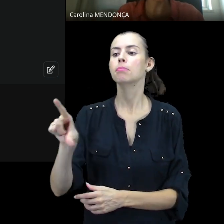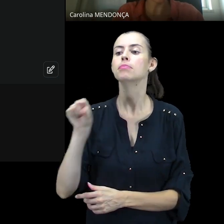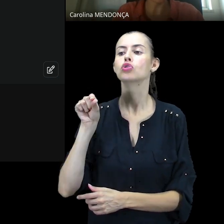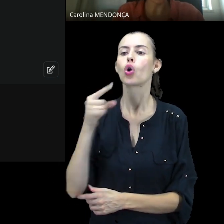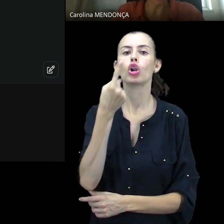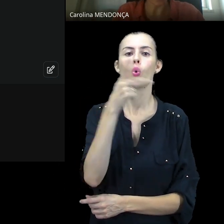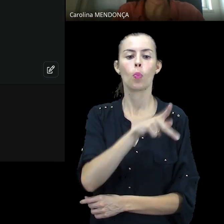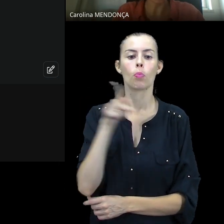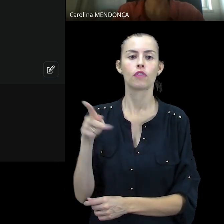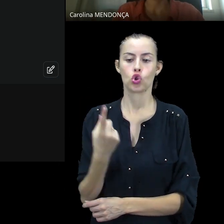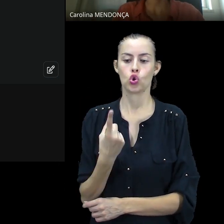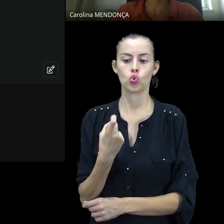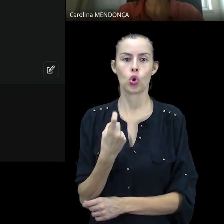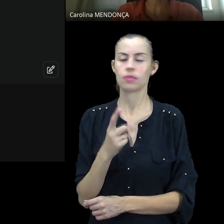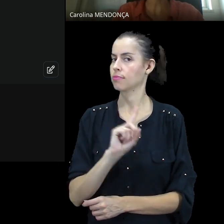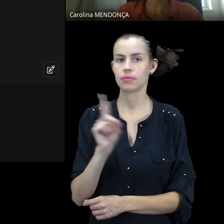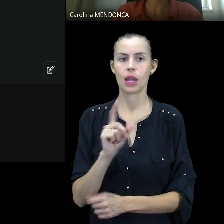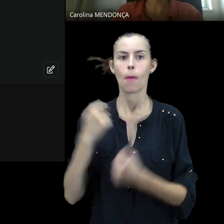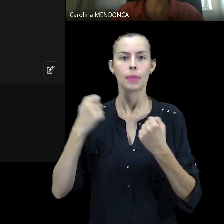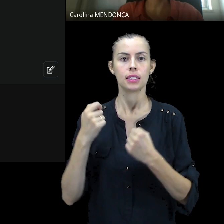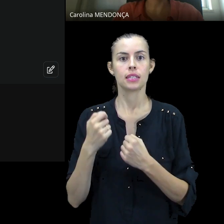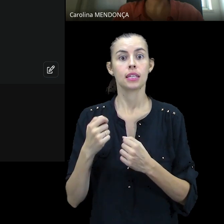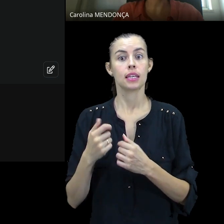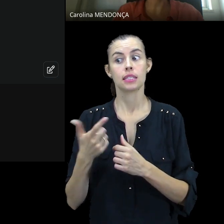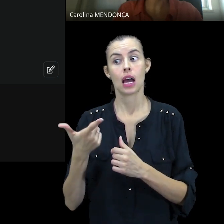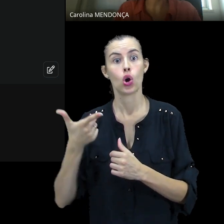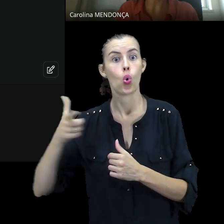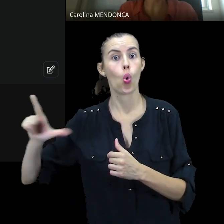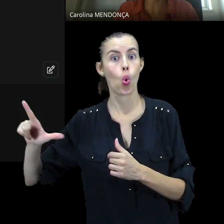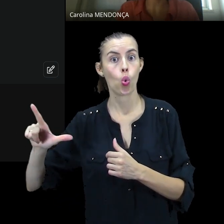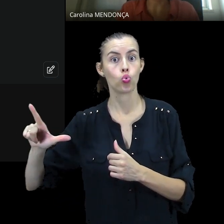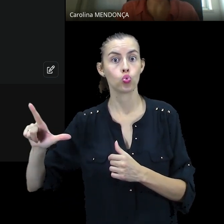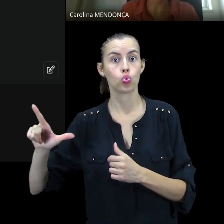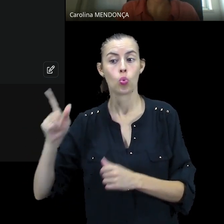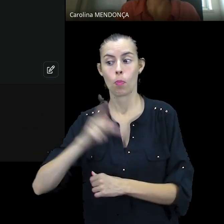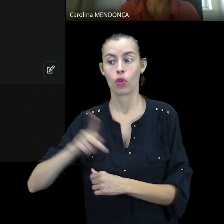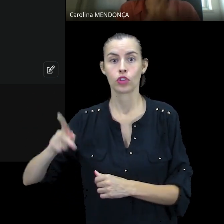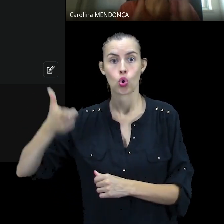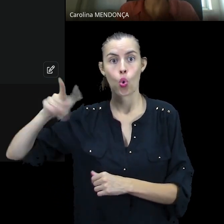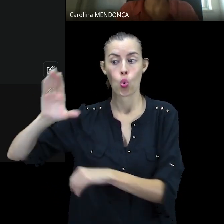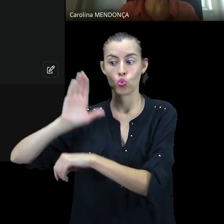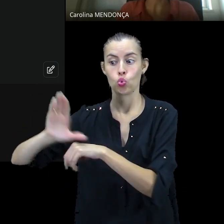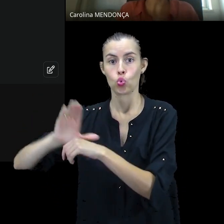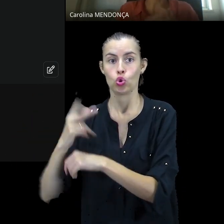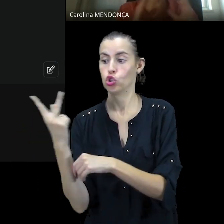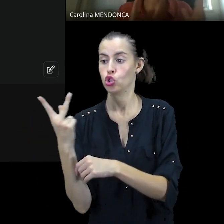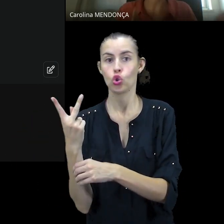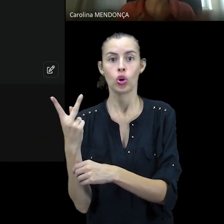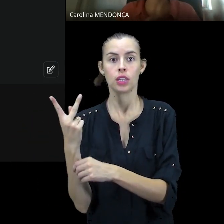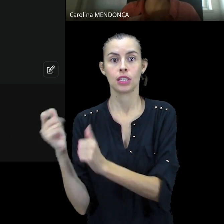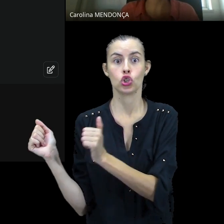essa interdisciplinaridade. E é um componente que ele tem uma parte de encontros presenciais,